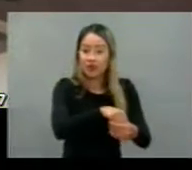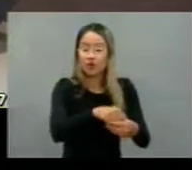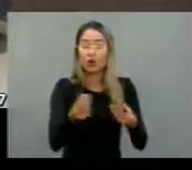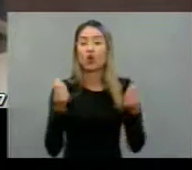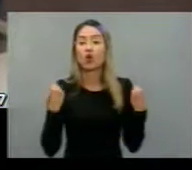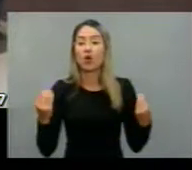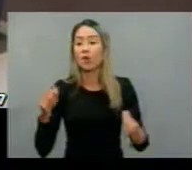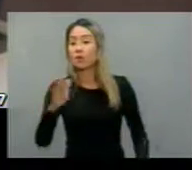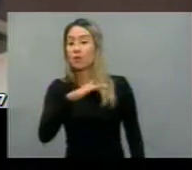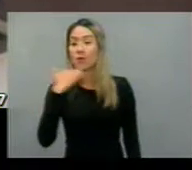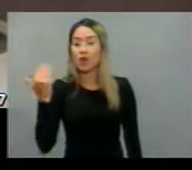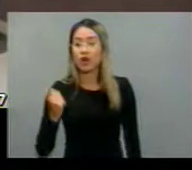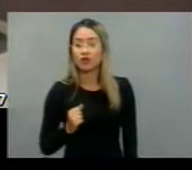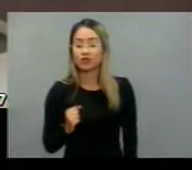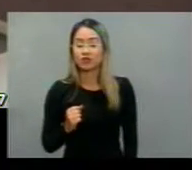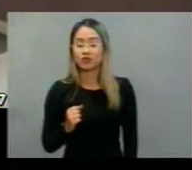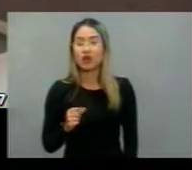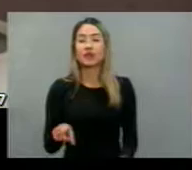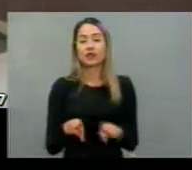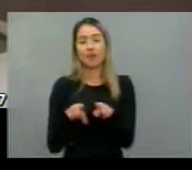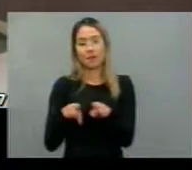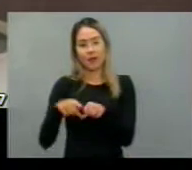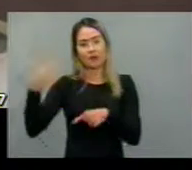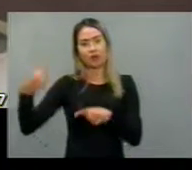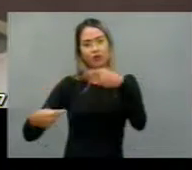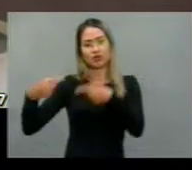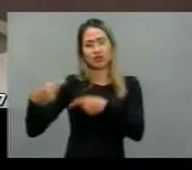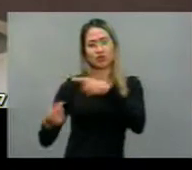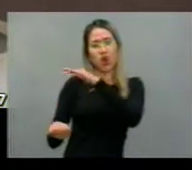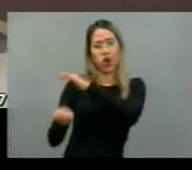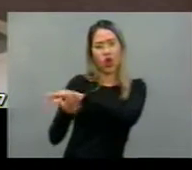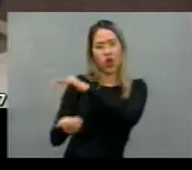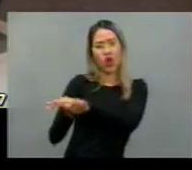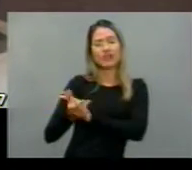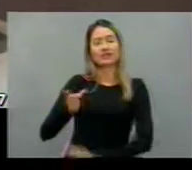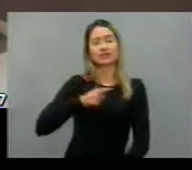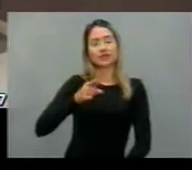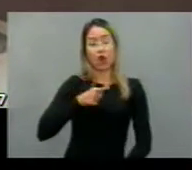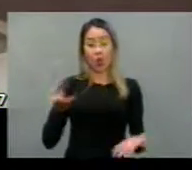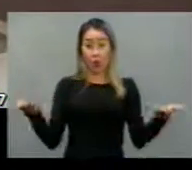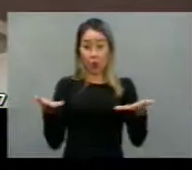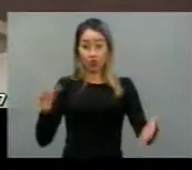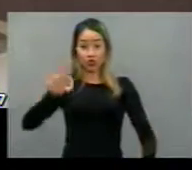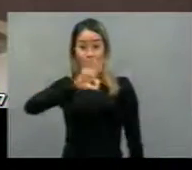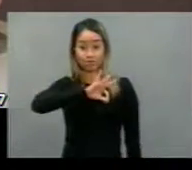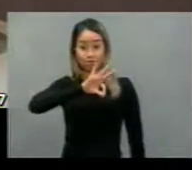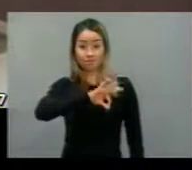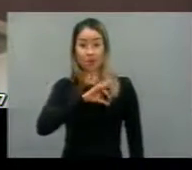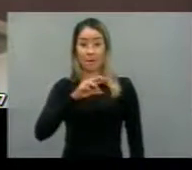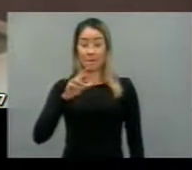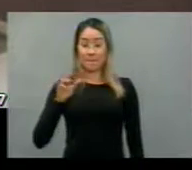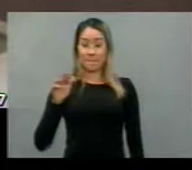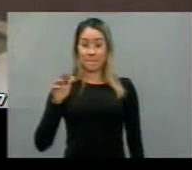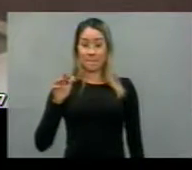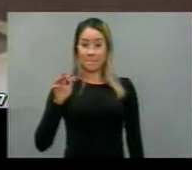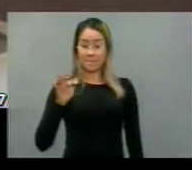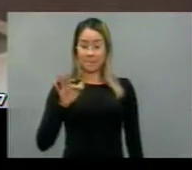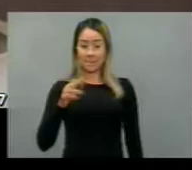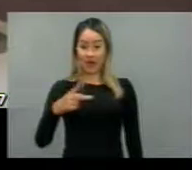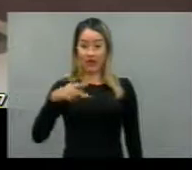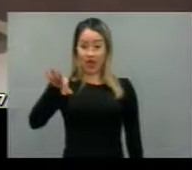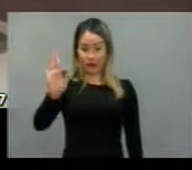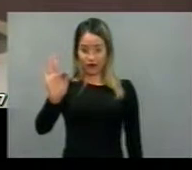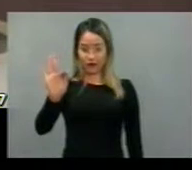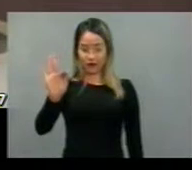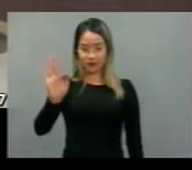agora também da corrupção política. Hoje, a Polícia Federal está fazendo, eu queria fazer a